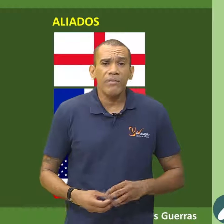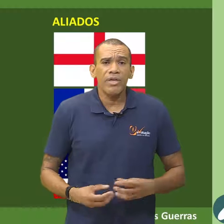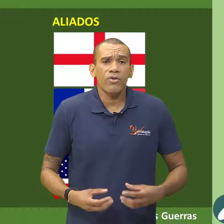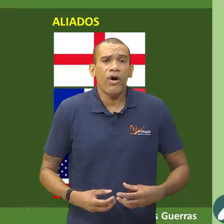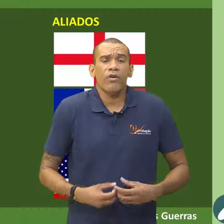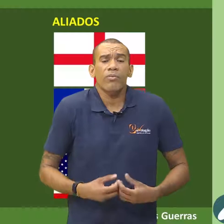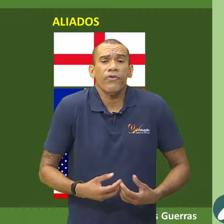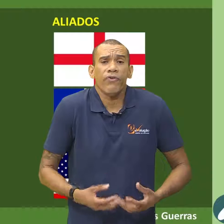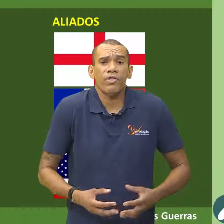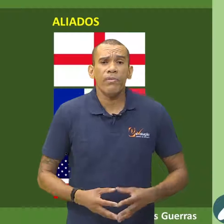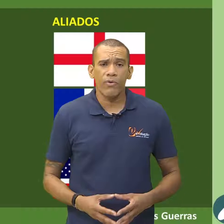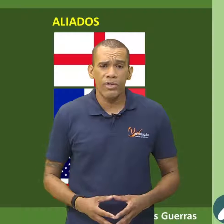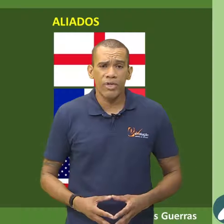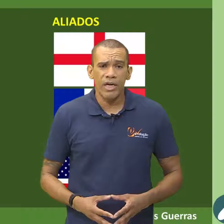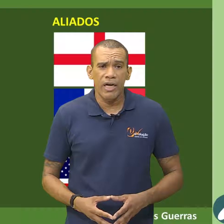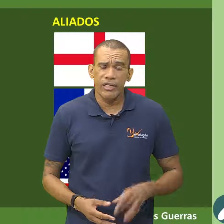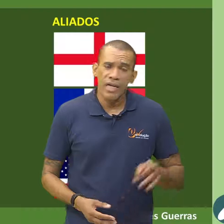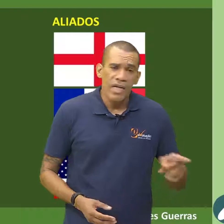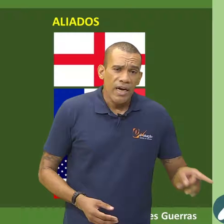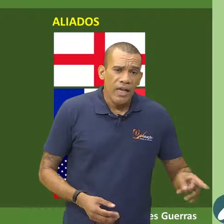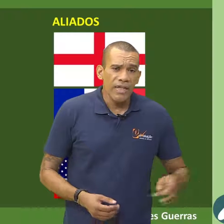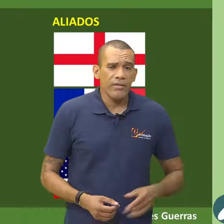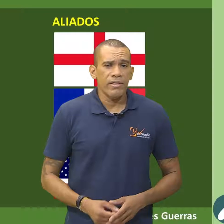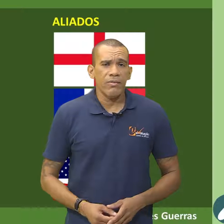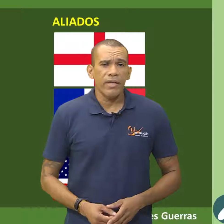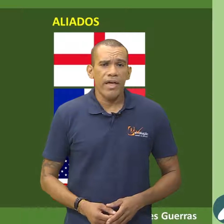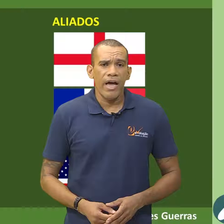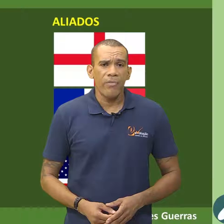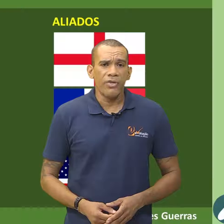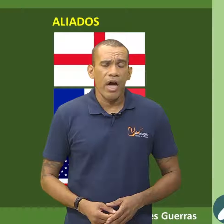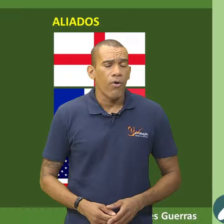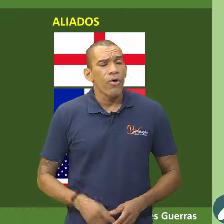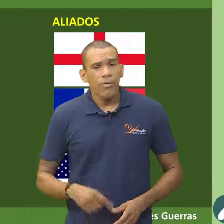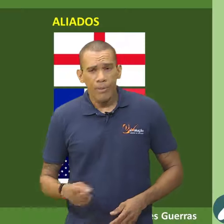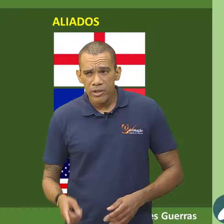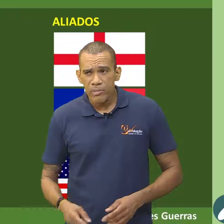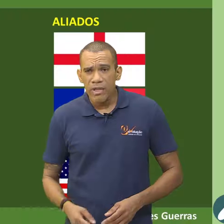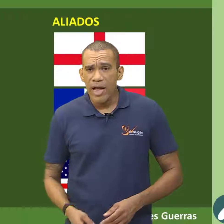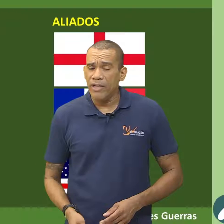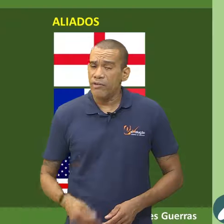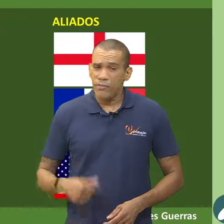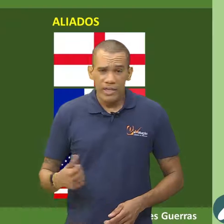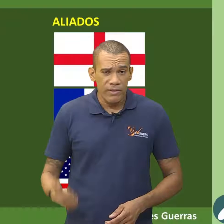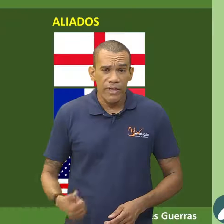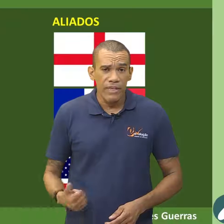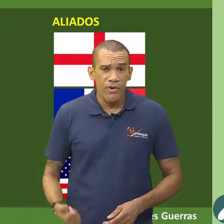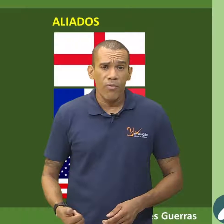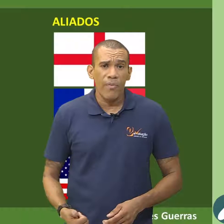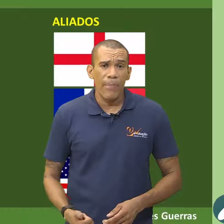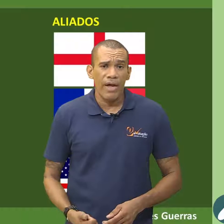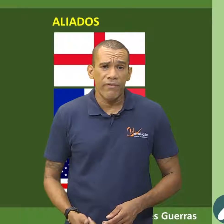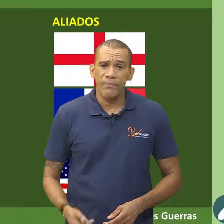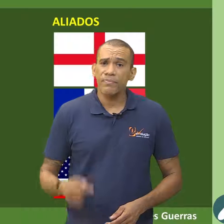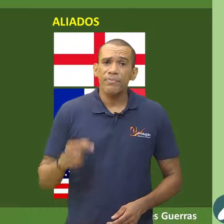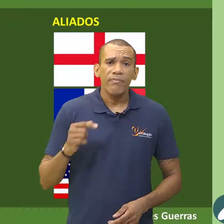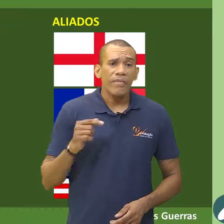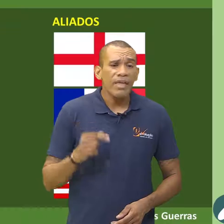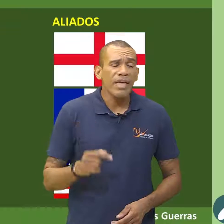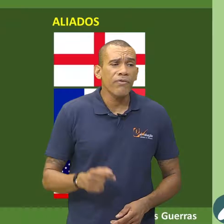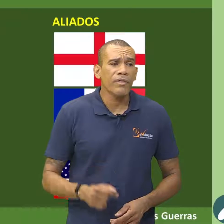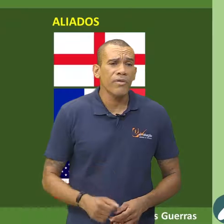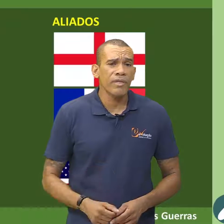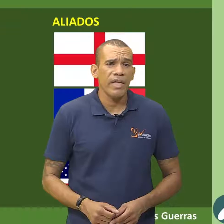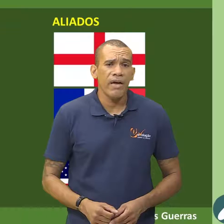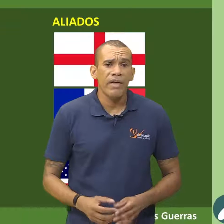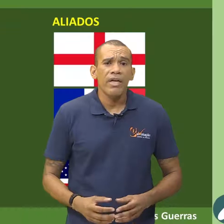até mesmo irrisória, como se fosse uma coisa de criança. Lá dentro da Segunda Guerra Mundial, o próximo slide vai servir como uma prévia,